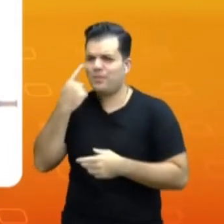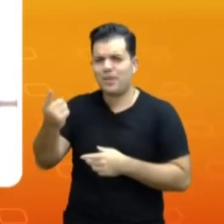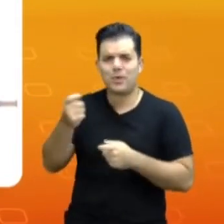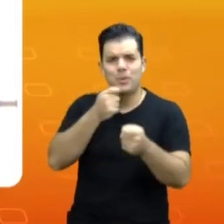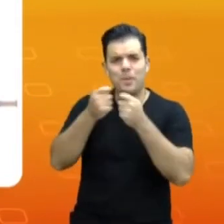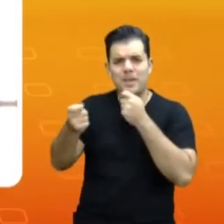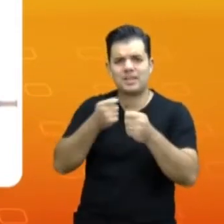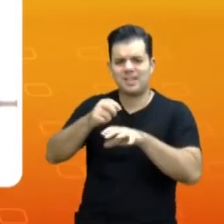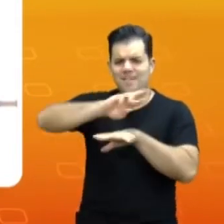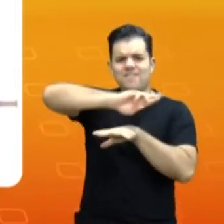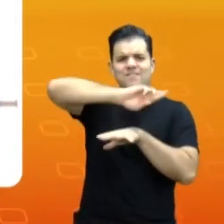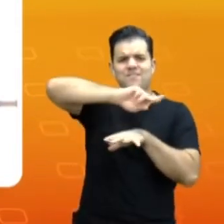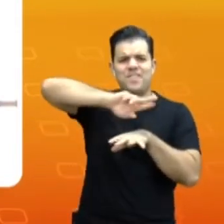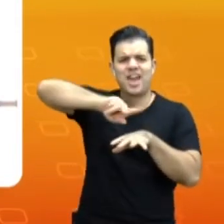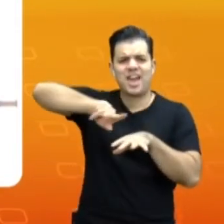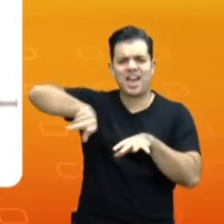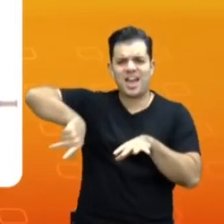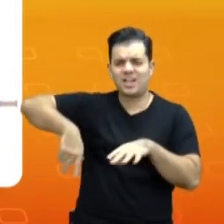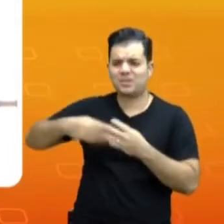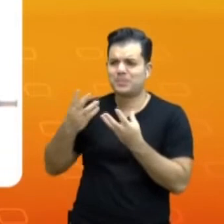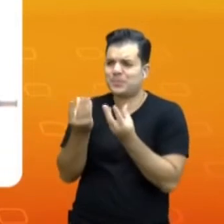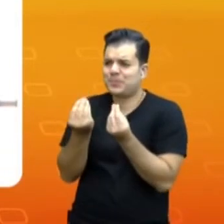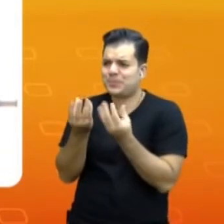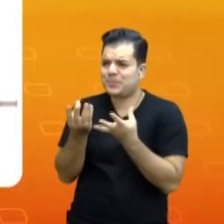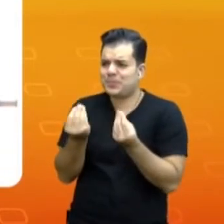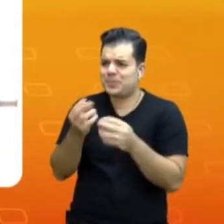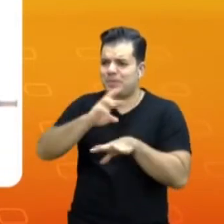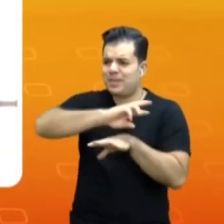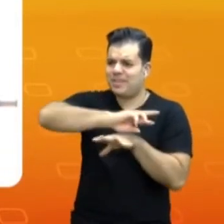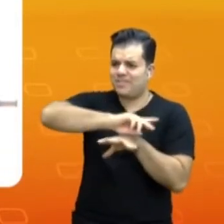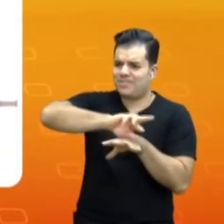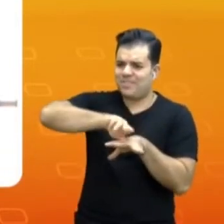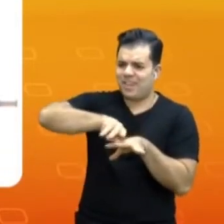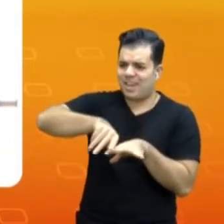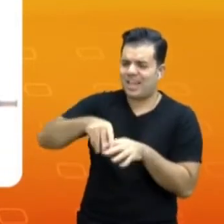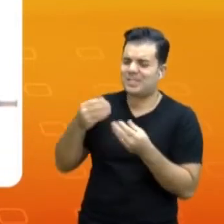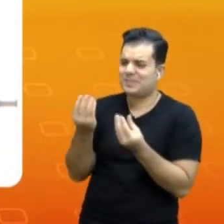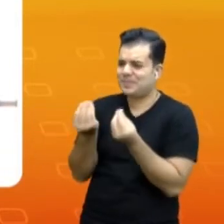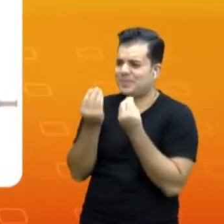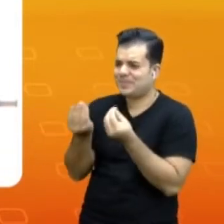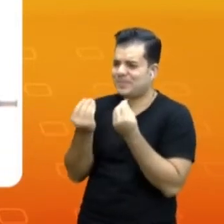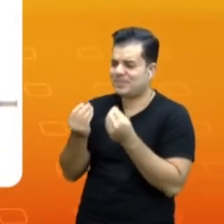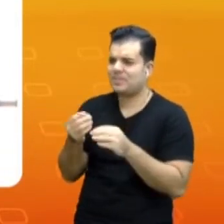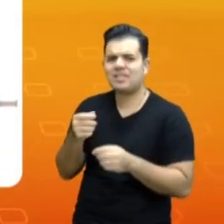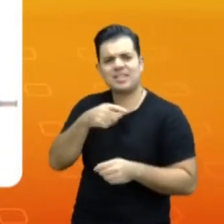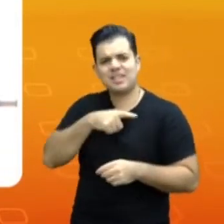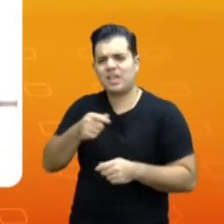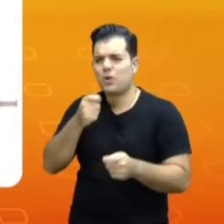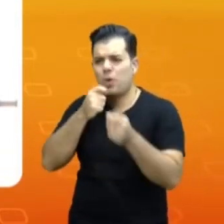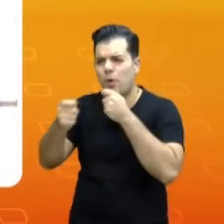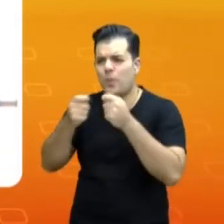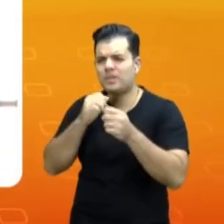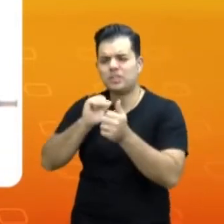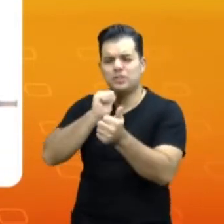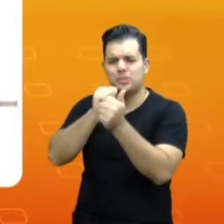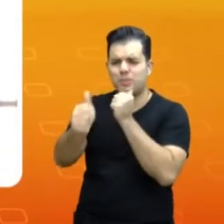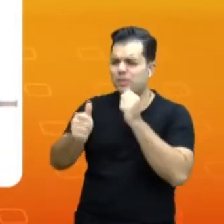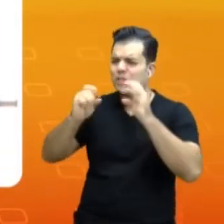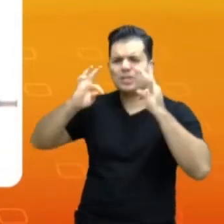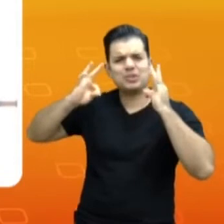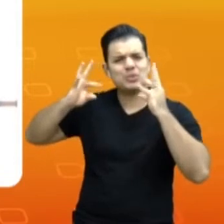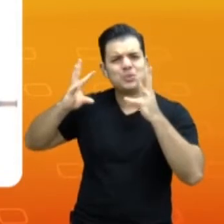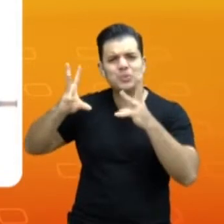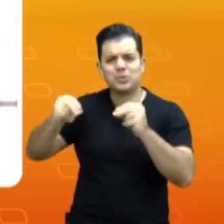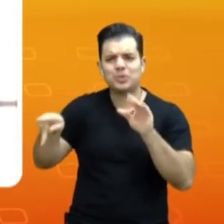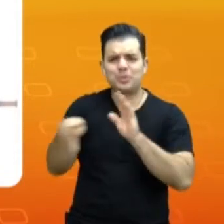que passaram por ali. A gente não teria essa diversidade no local, né? A gente tinha comentarista de todos os esportes que a Globo botava no